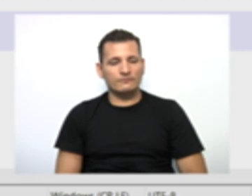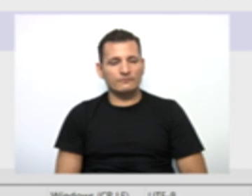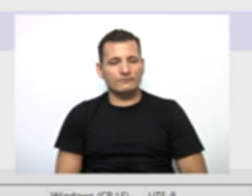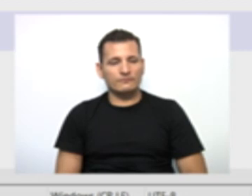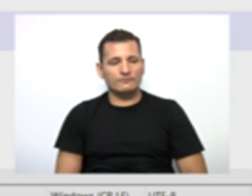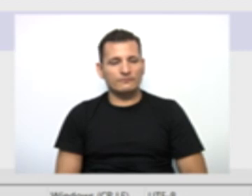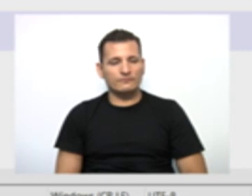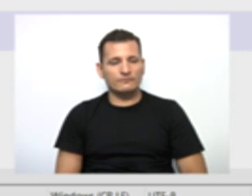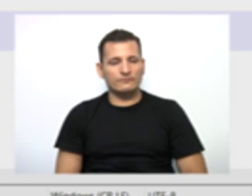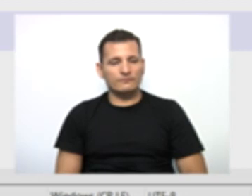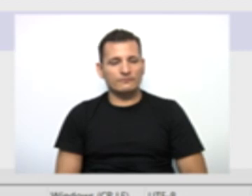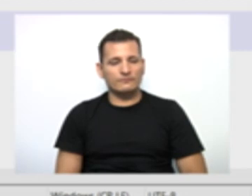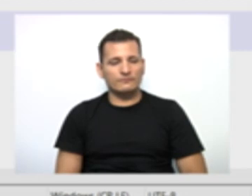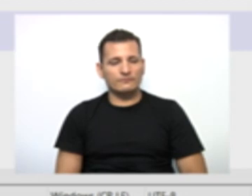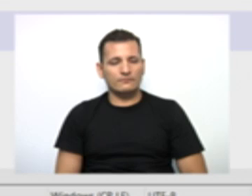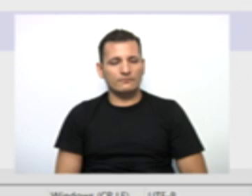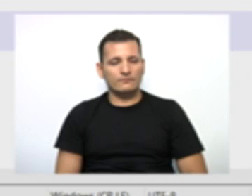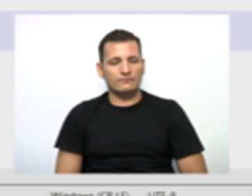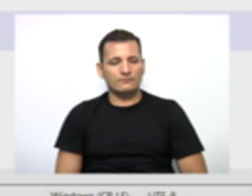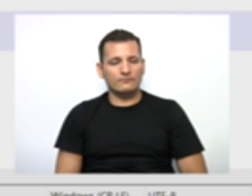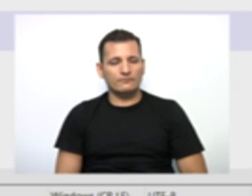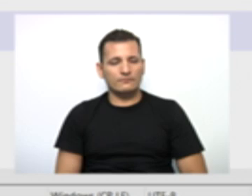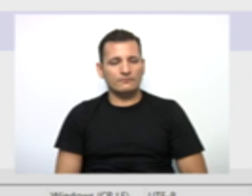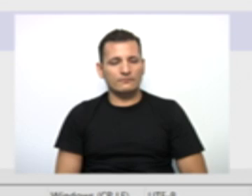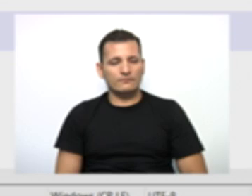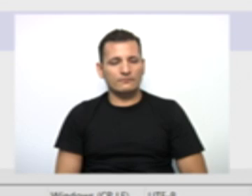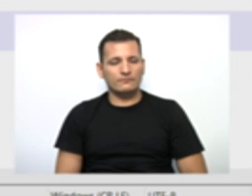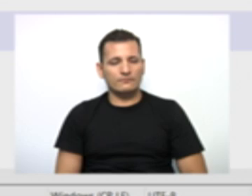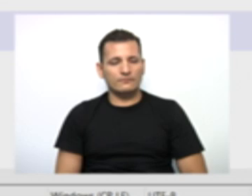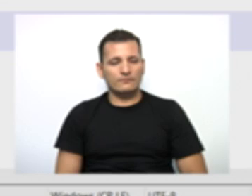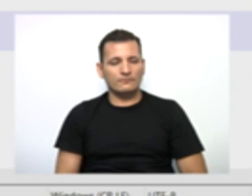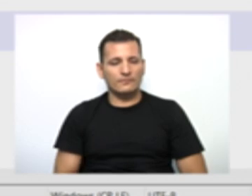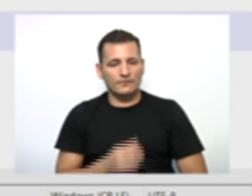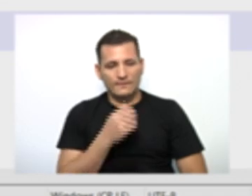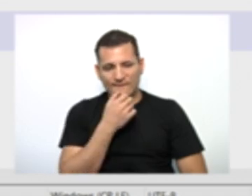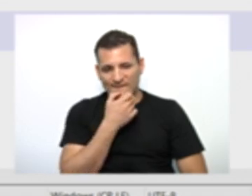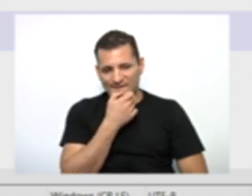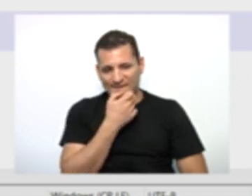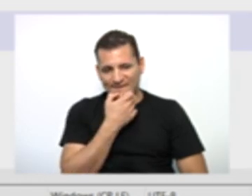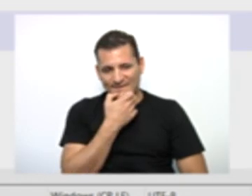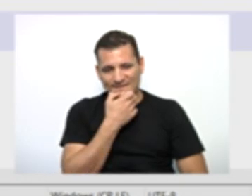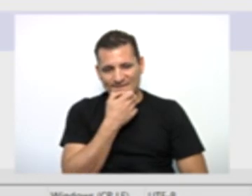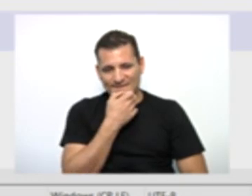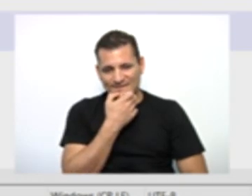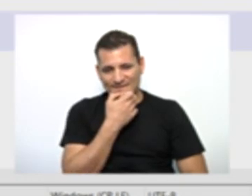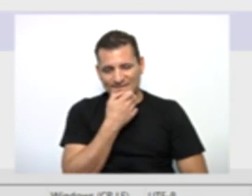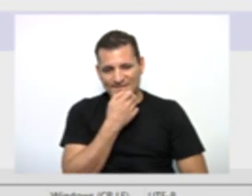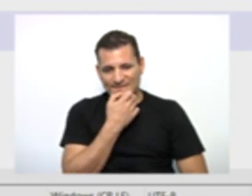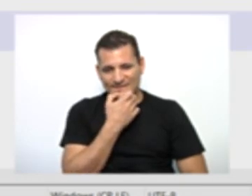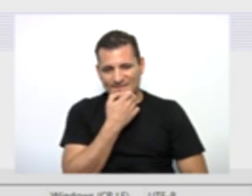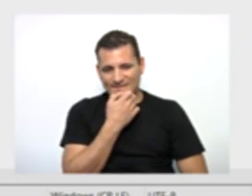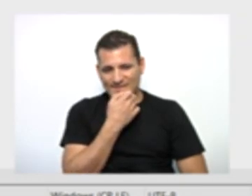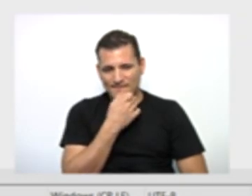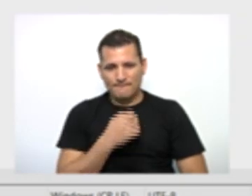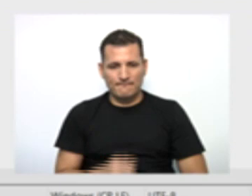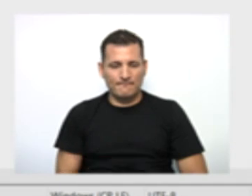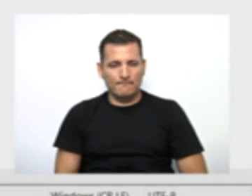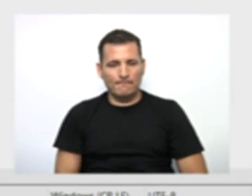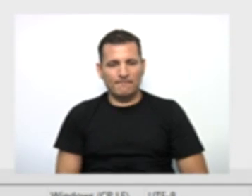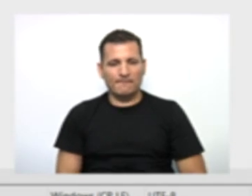dentro da nossa frase aqui, ó, eu vou colocar um exemplo. Vou inserir uma tag em linha bem aqui,